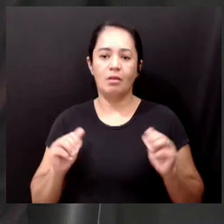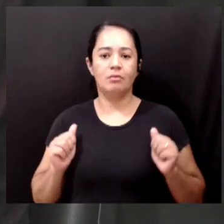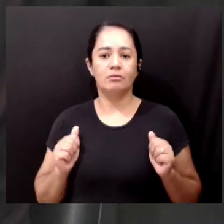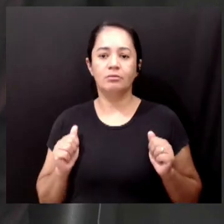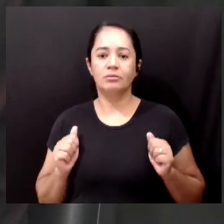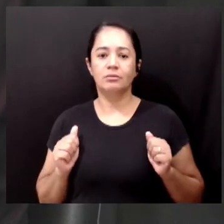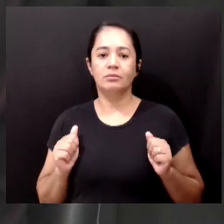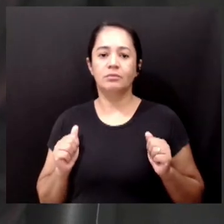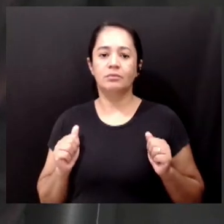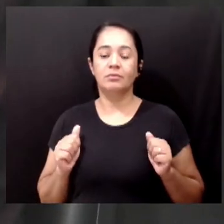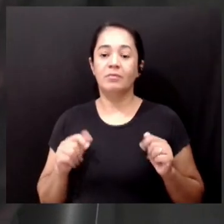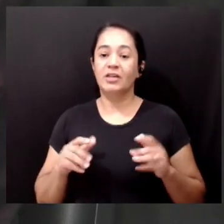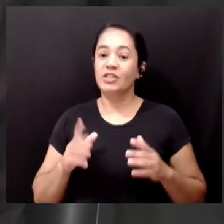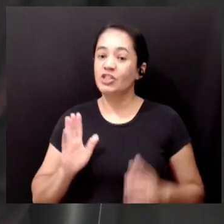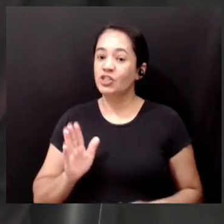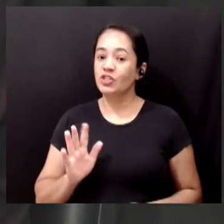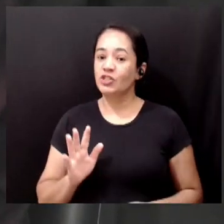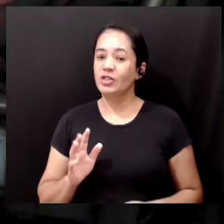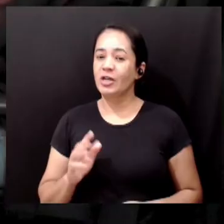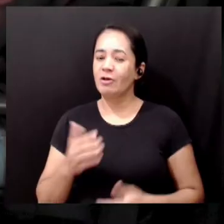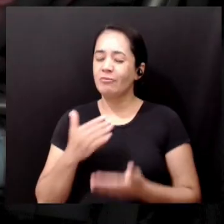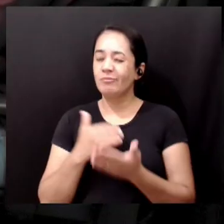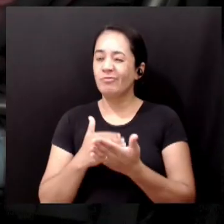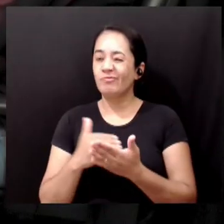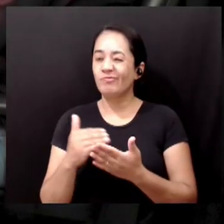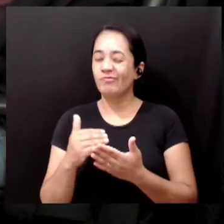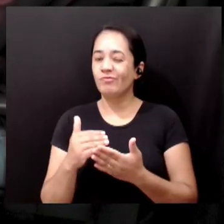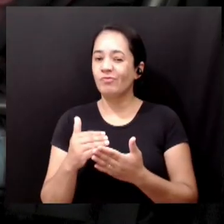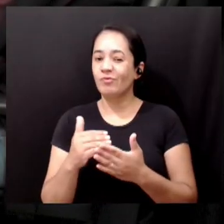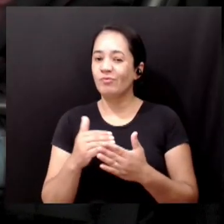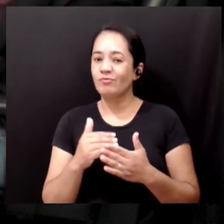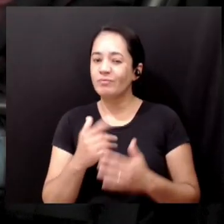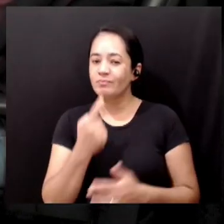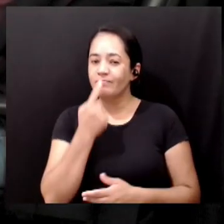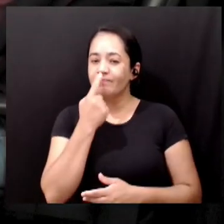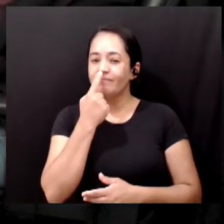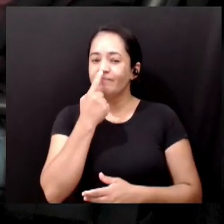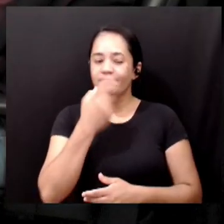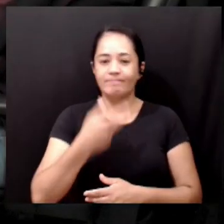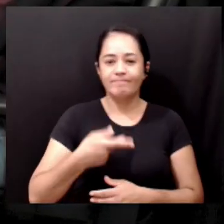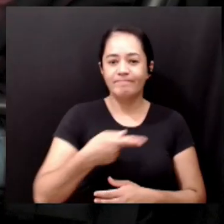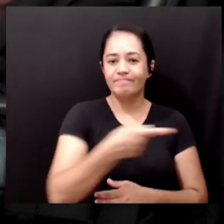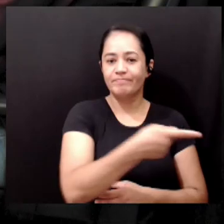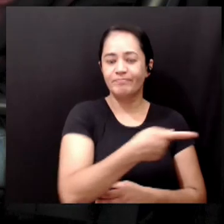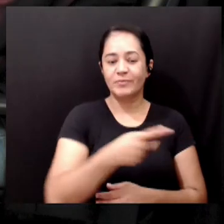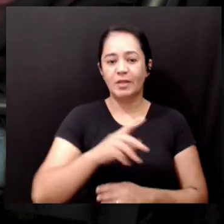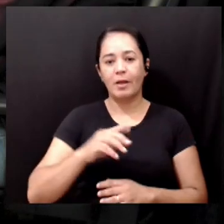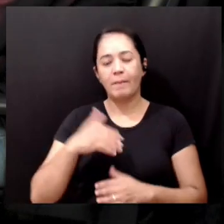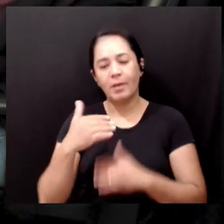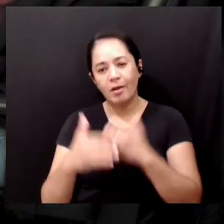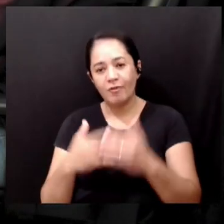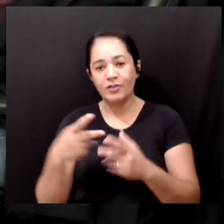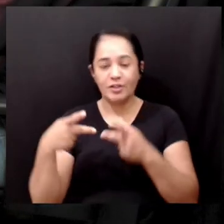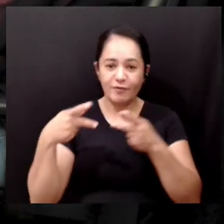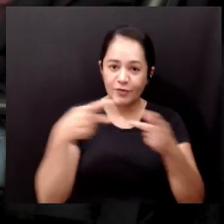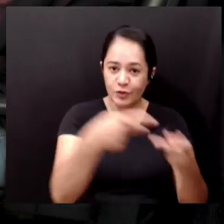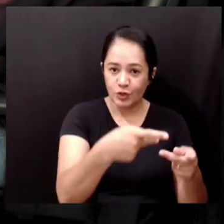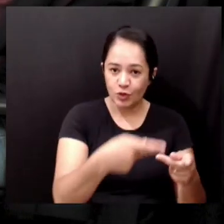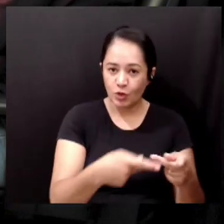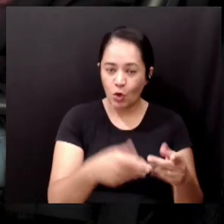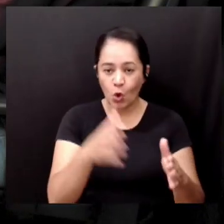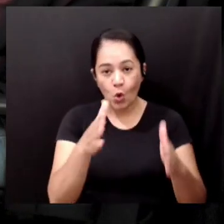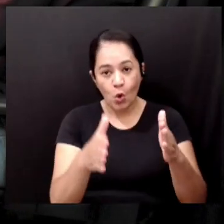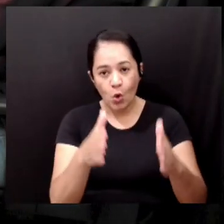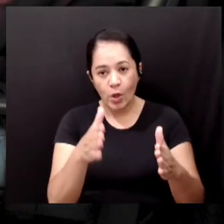alguma coisa entre nós e... Mas ali, depois, você visitou novamente a Cristiane ainda naquele período? Ou